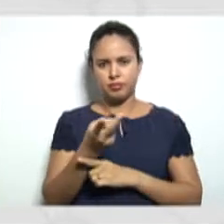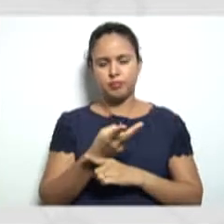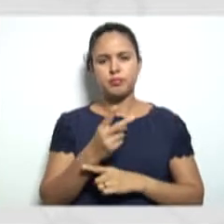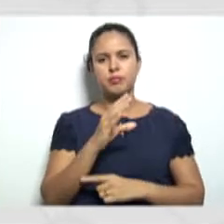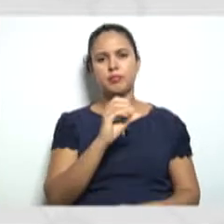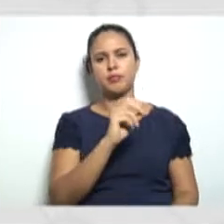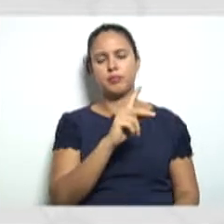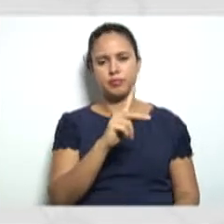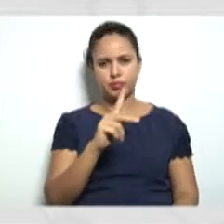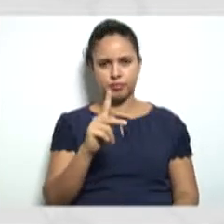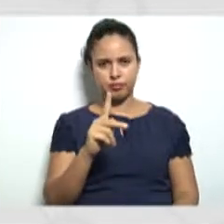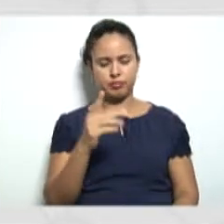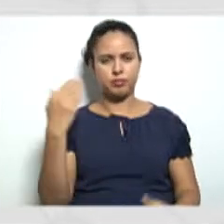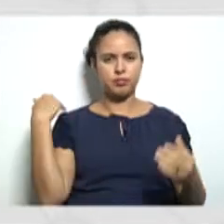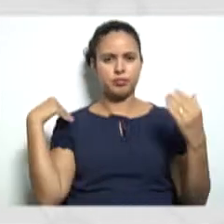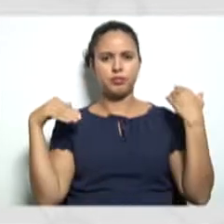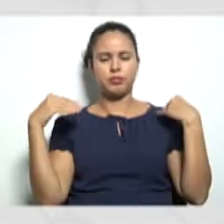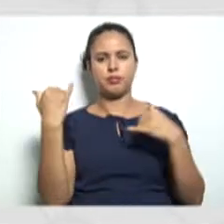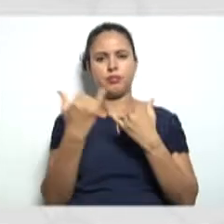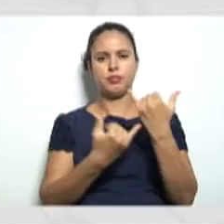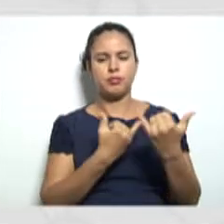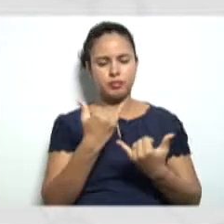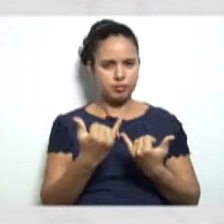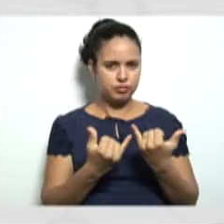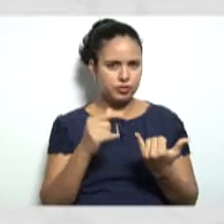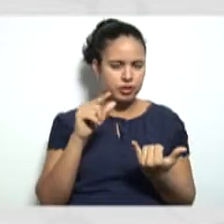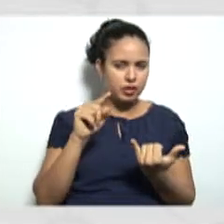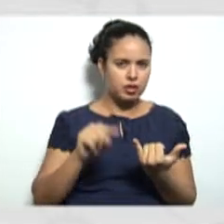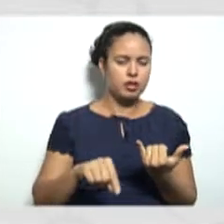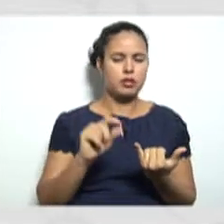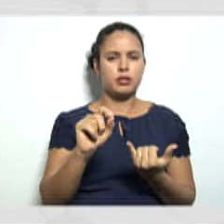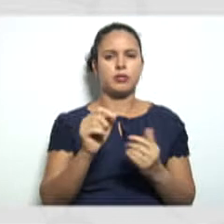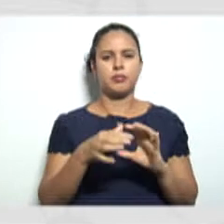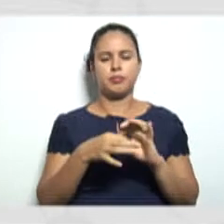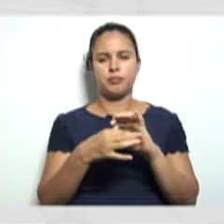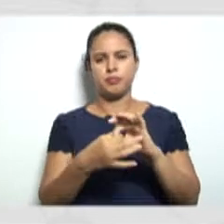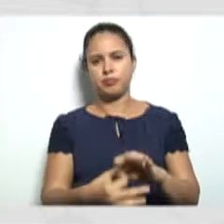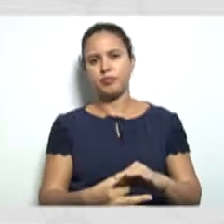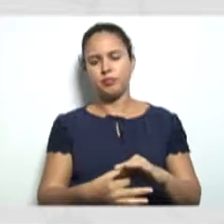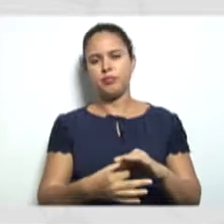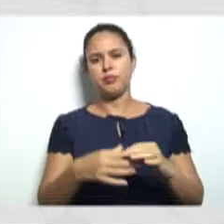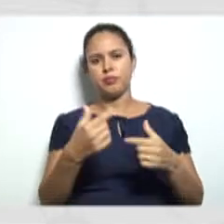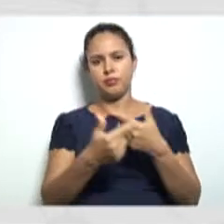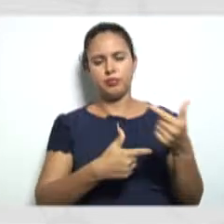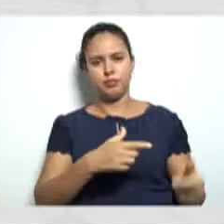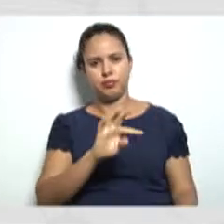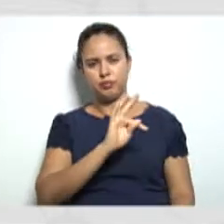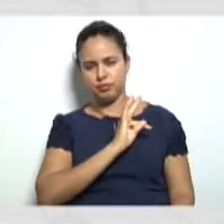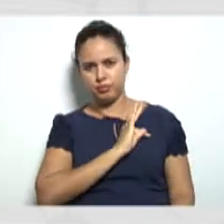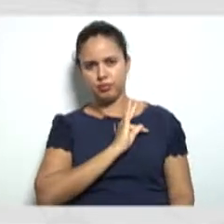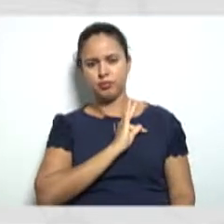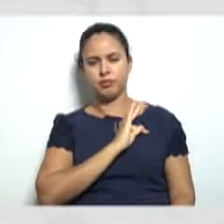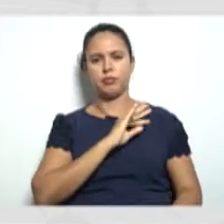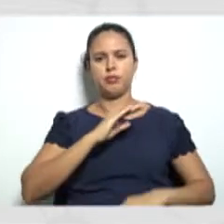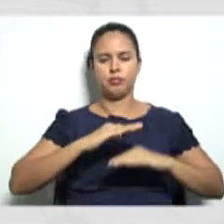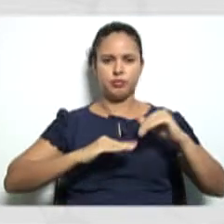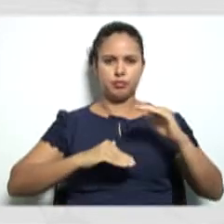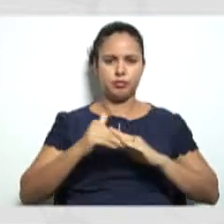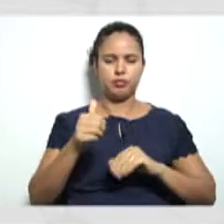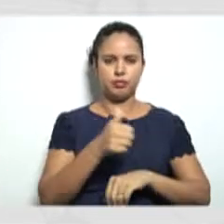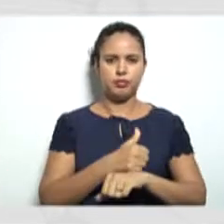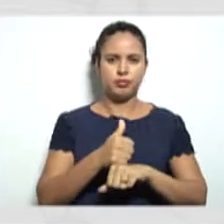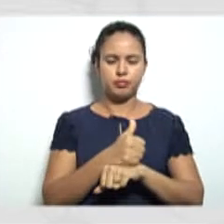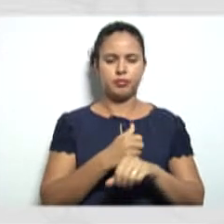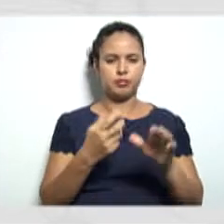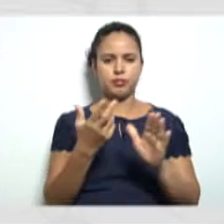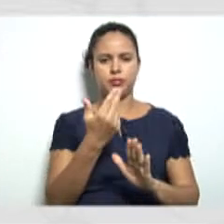Normalmente, os serviços prestados são integrados a outras atividades técnicas e profissionais ligadas ao turismo, como serviços artísticos,